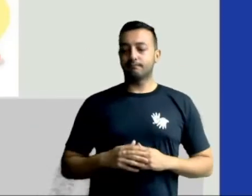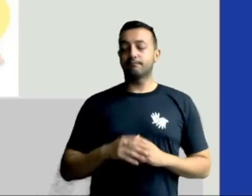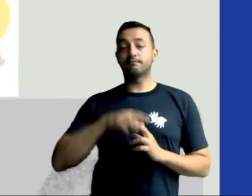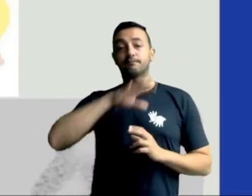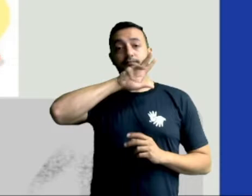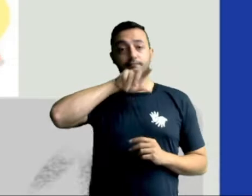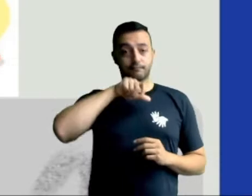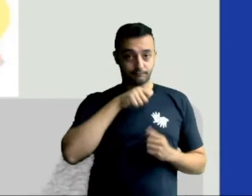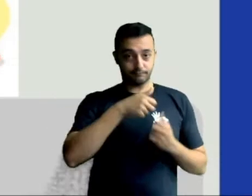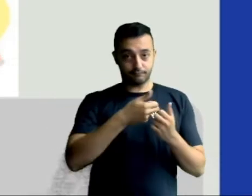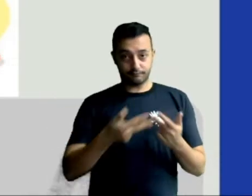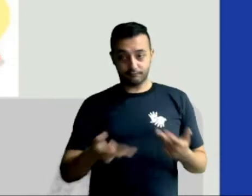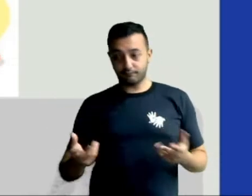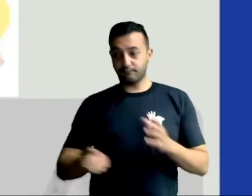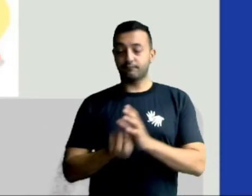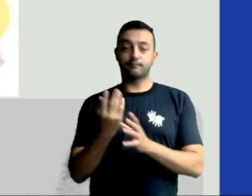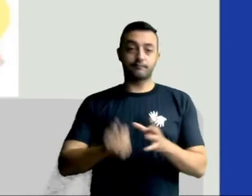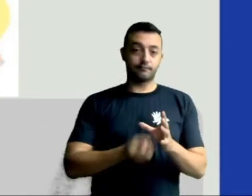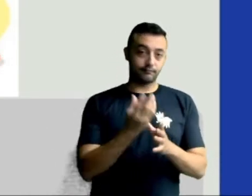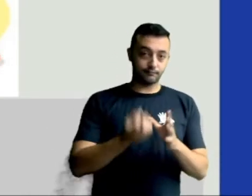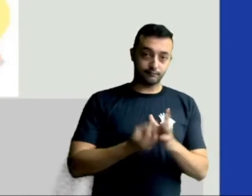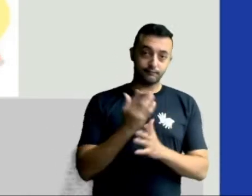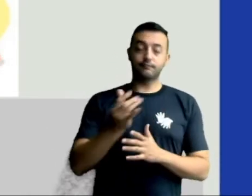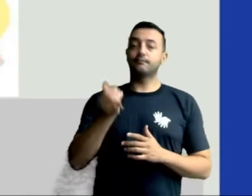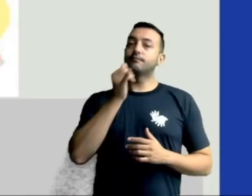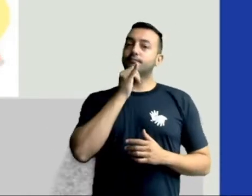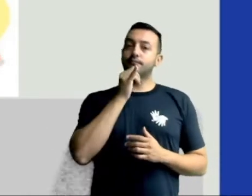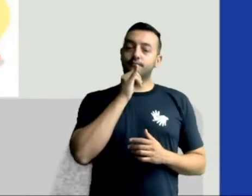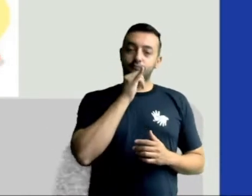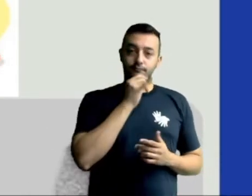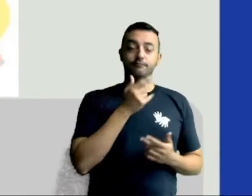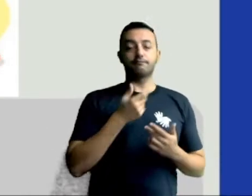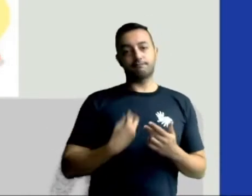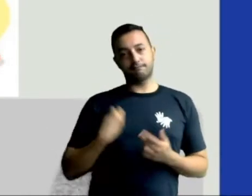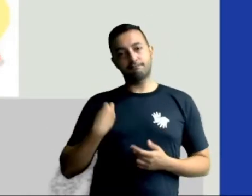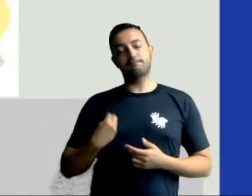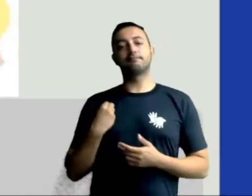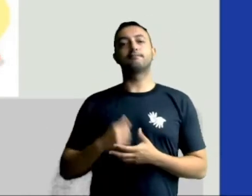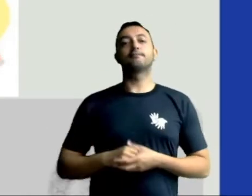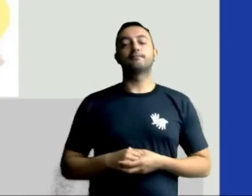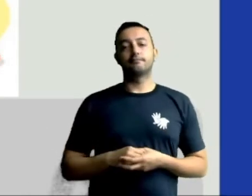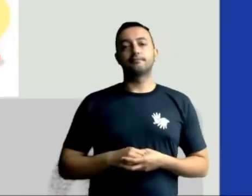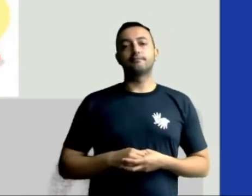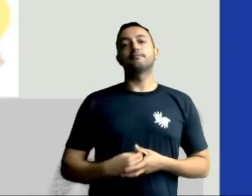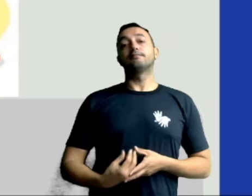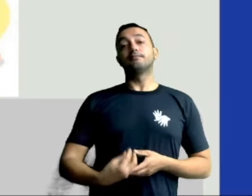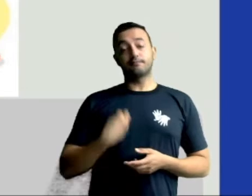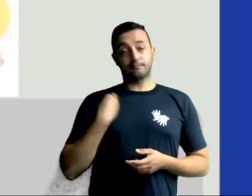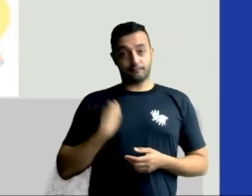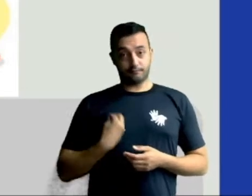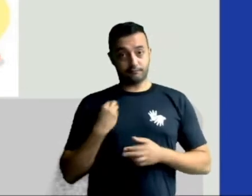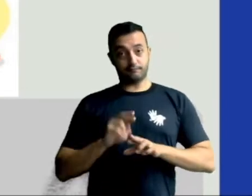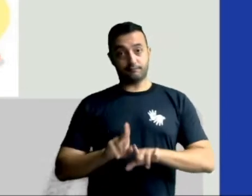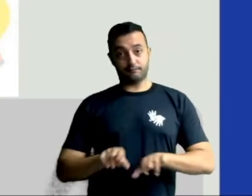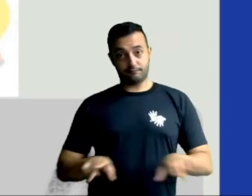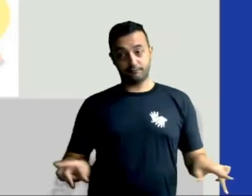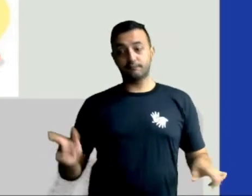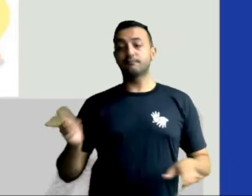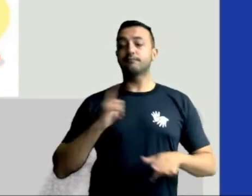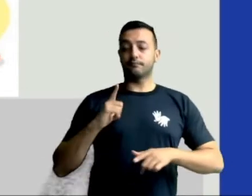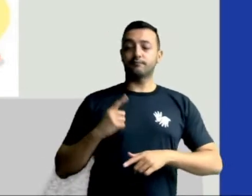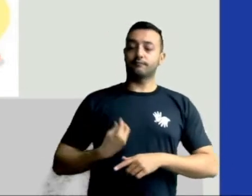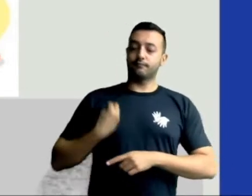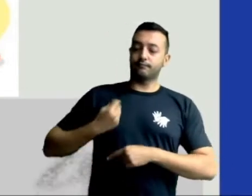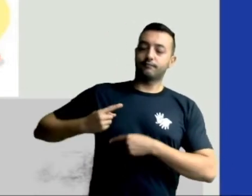Os animais e as plantas são exemplos de seres vivos. Os seres vivos têm um ciclo